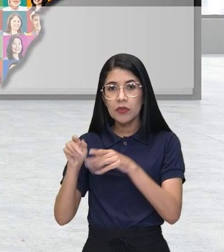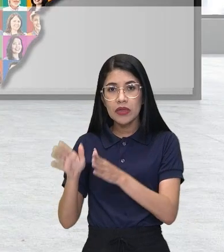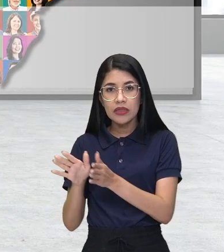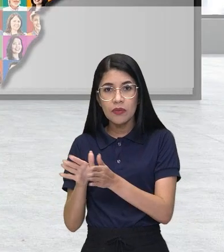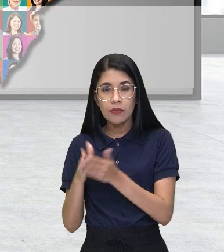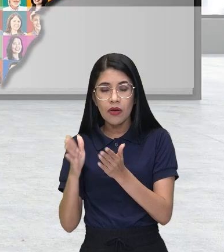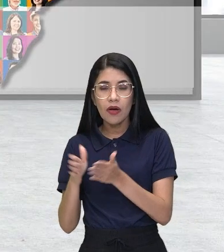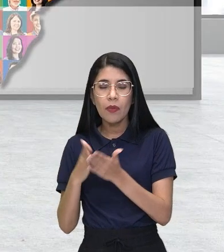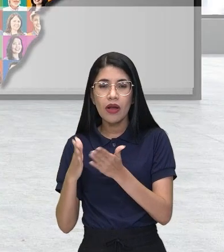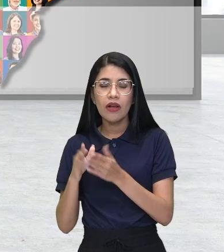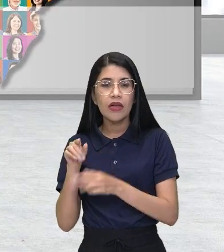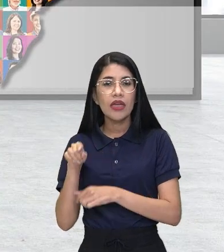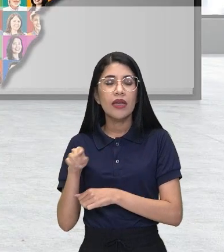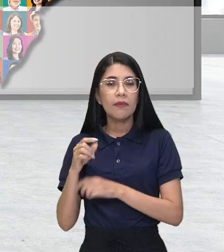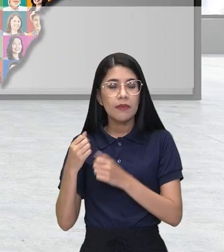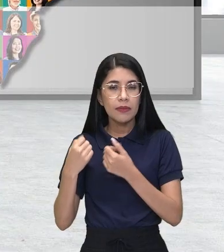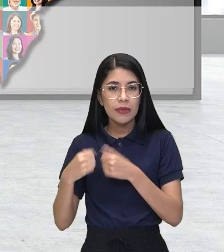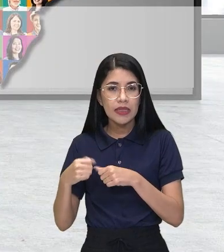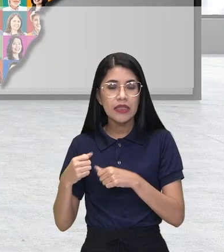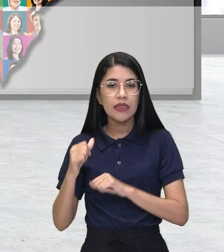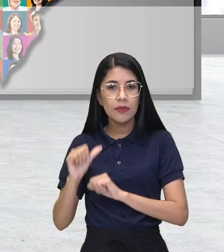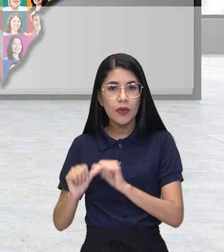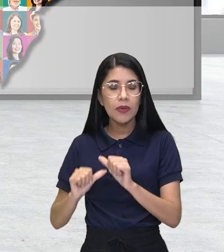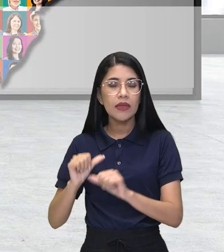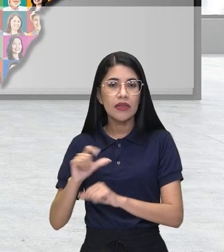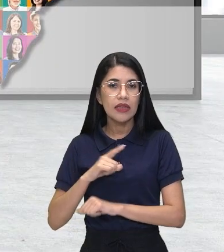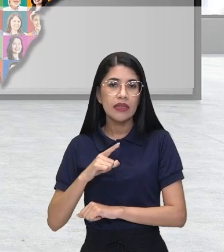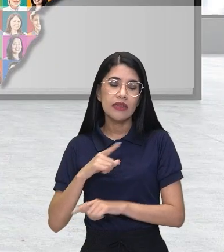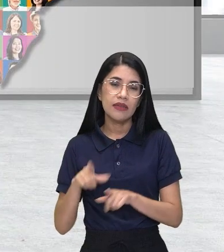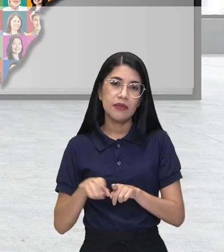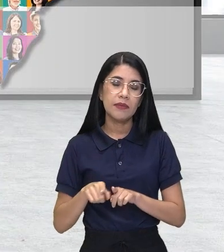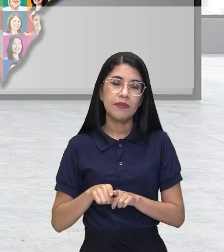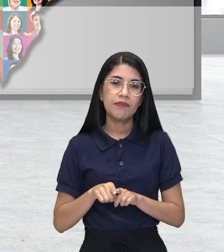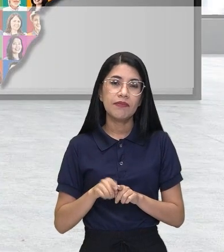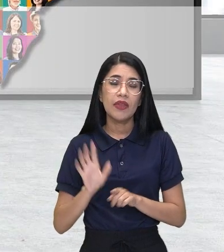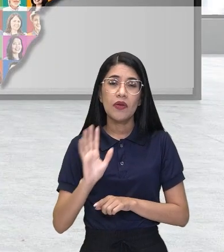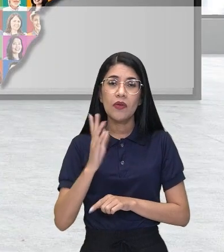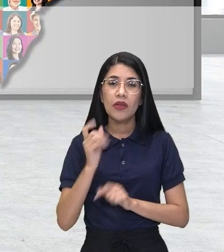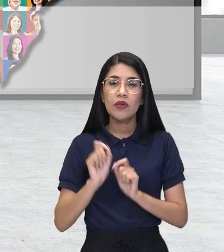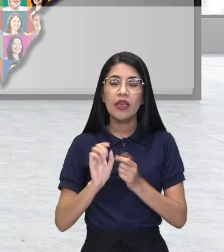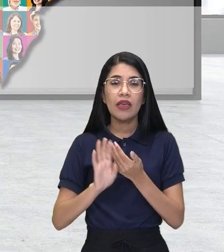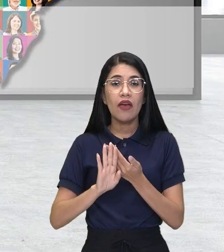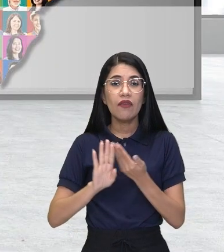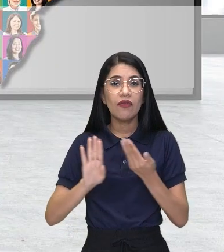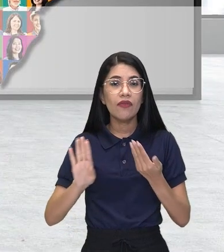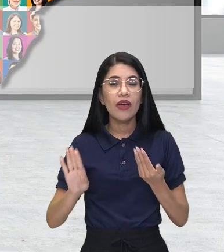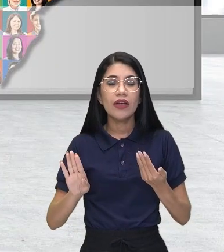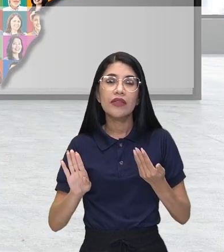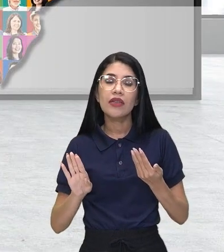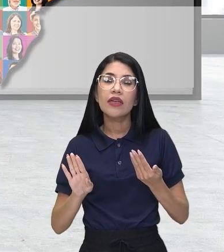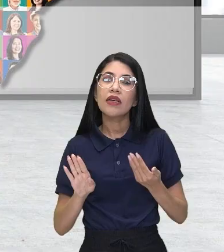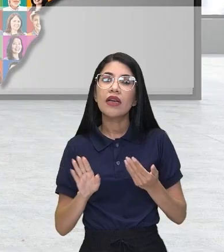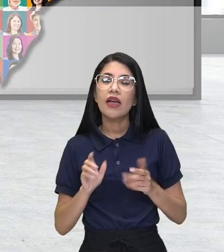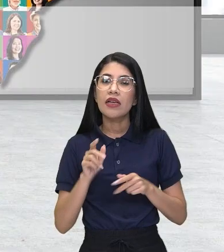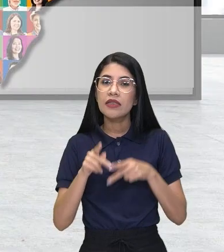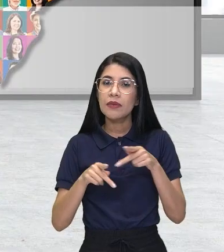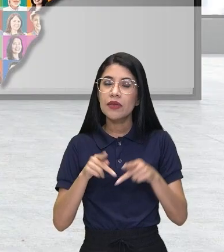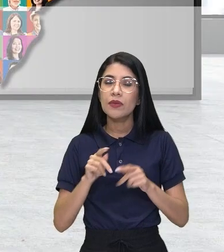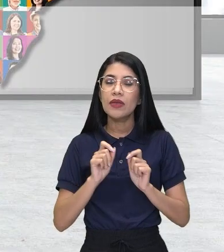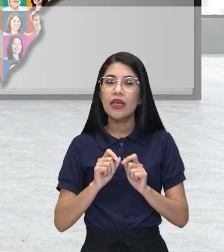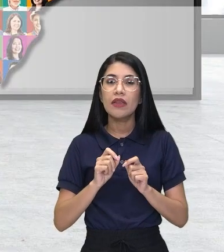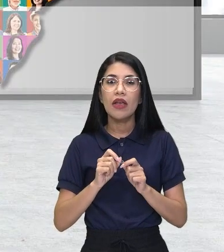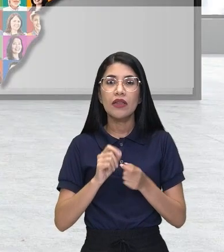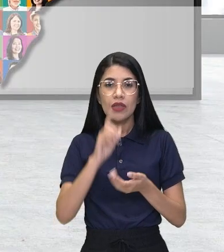aquela pessoal ali que vai ter a mudança, né? Então é isso que acontece e que acaba afastando muitas pessoas ali das tomadas de decisão